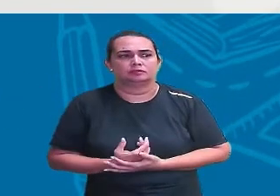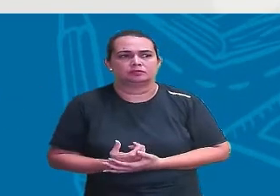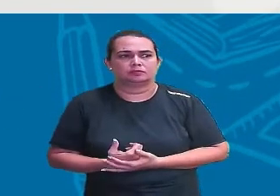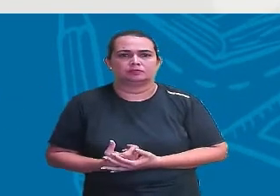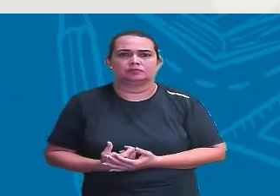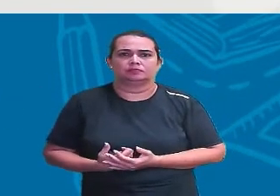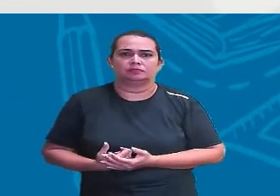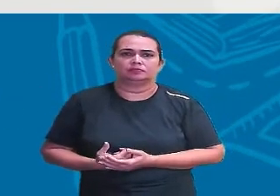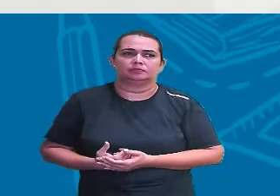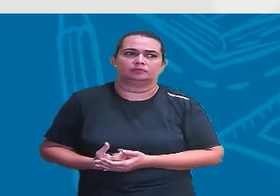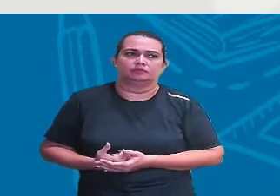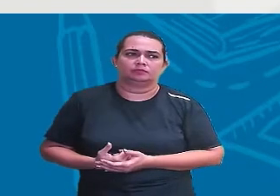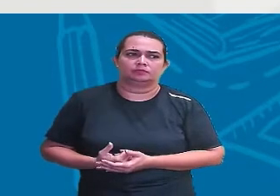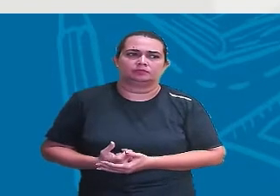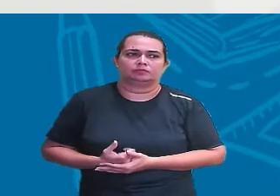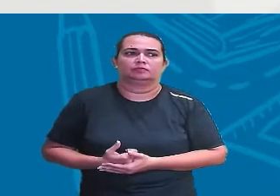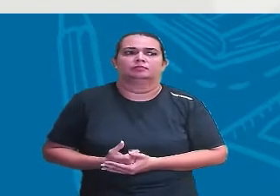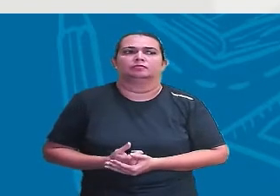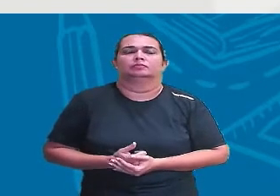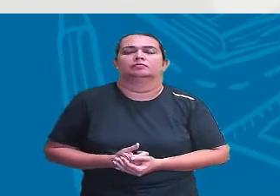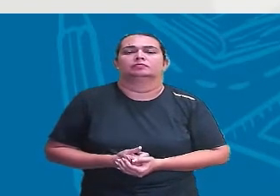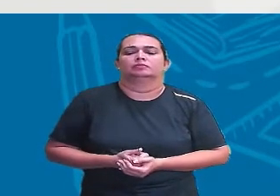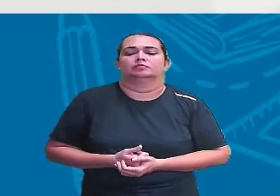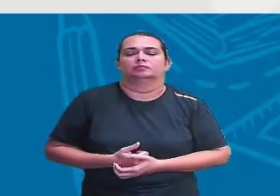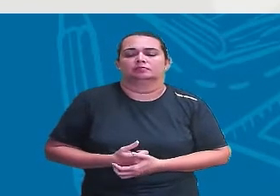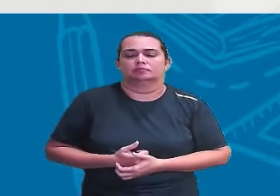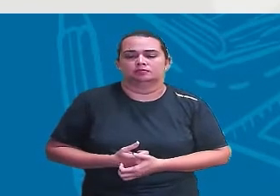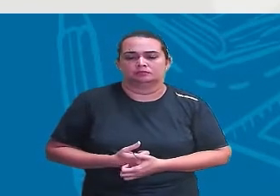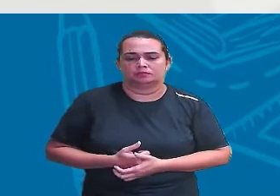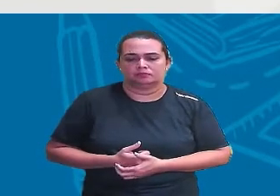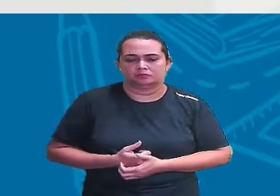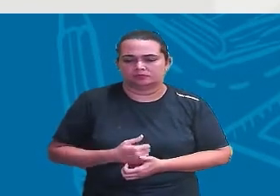uma questão X e outra Y. Vê agora.